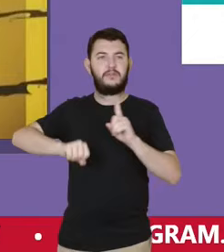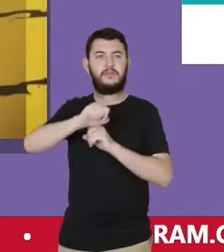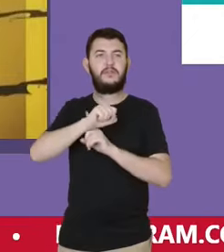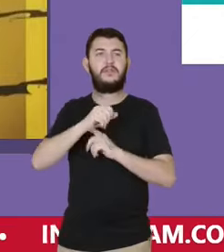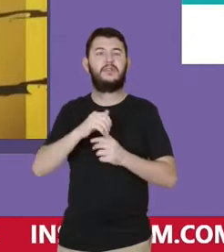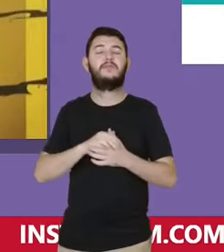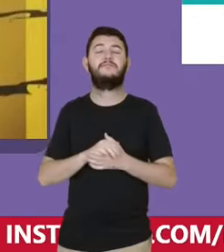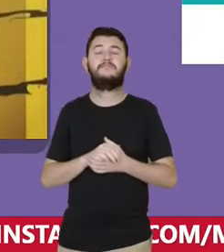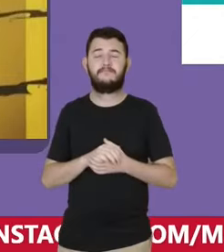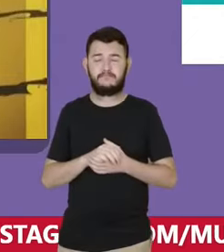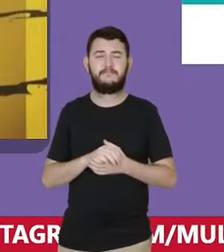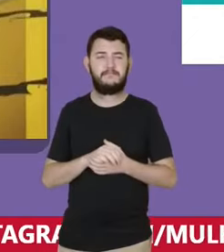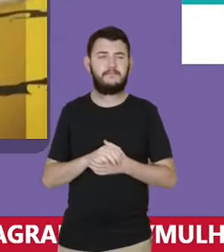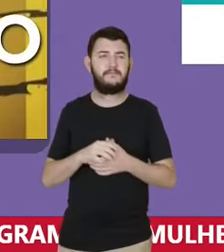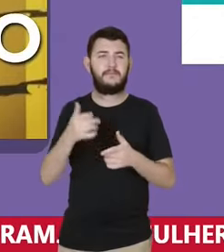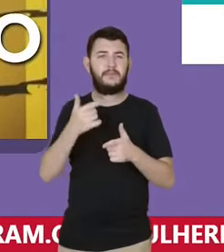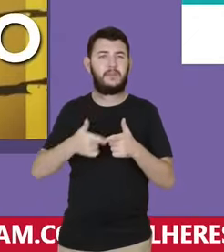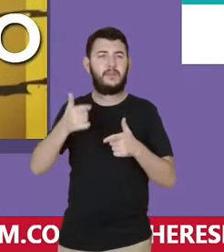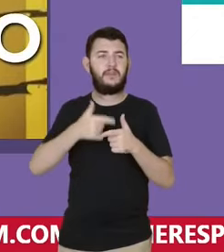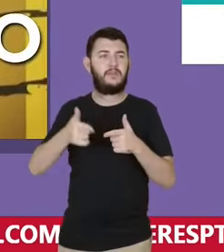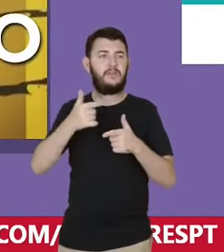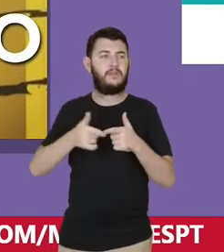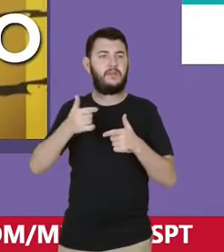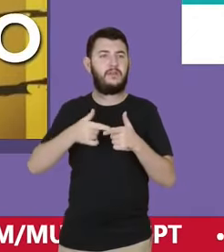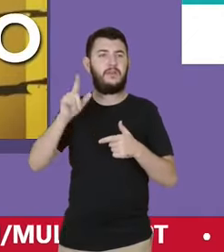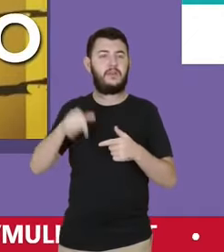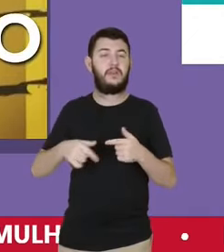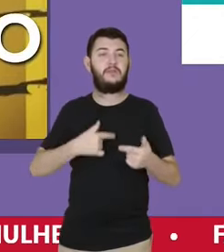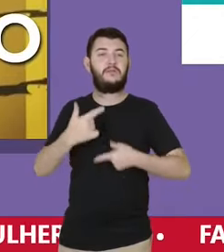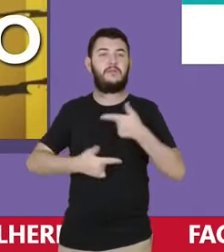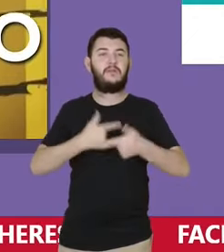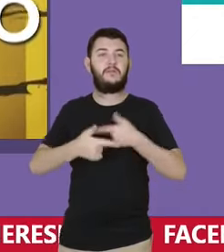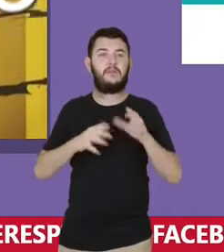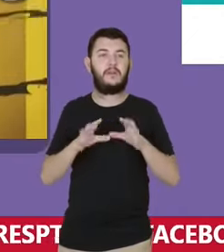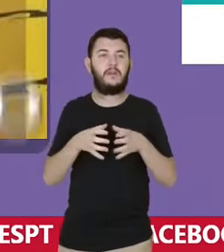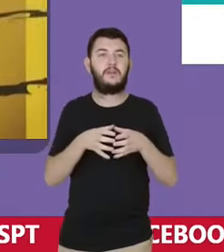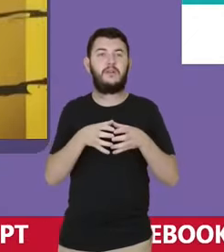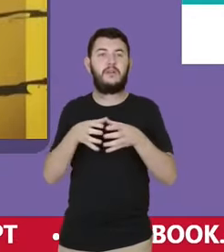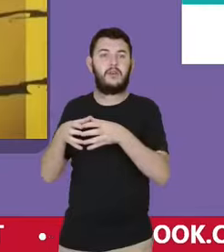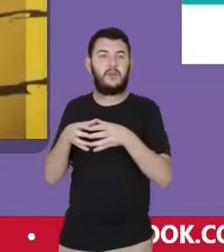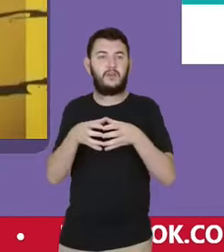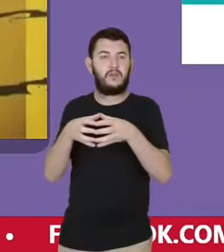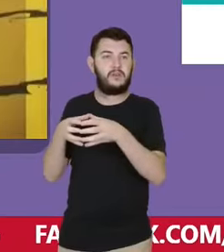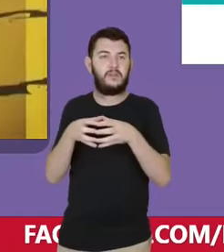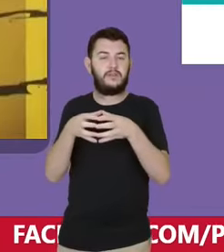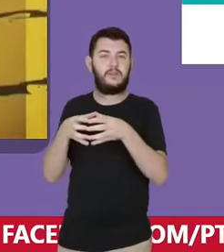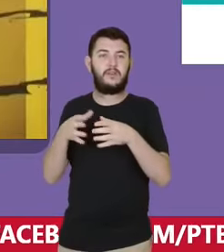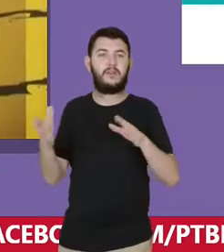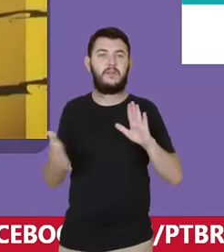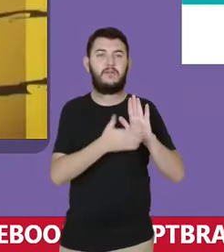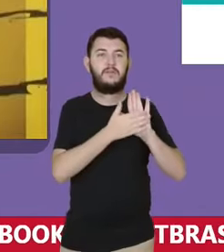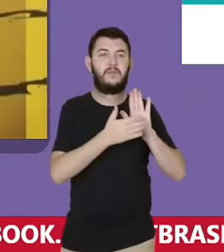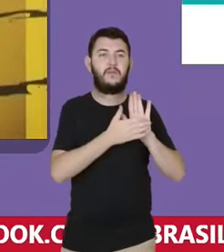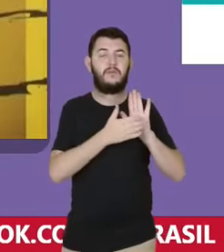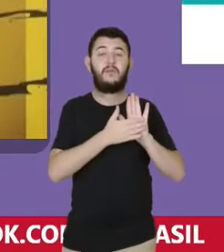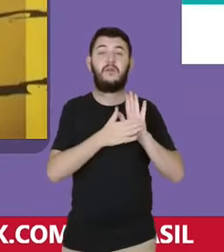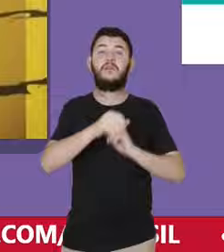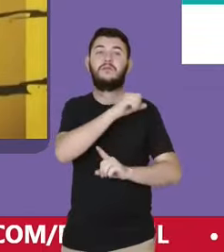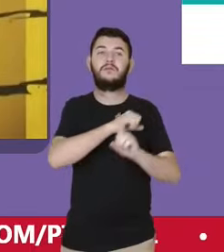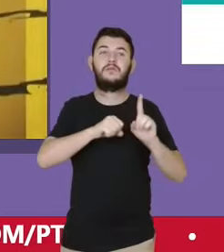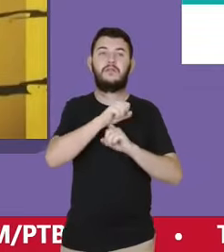Um projeto que ele é construído coletivamente, né? Que ele propõe uma sociedade, um Brasil